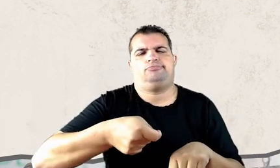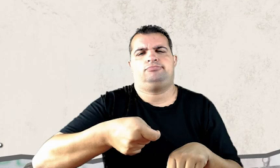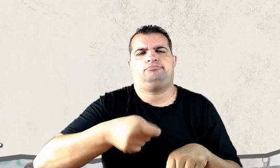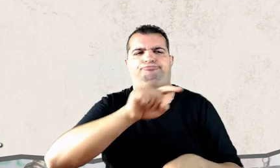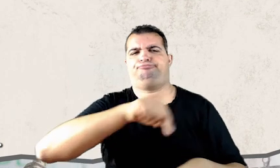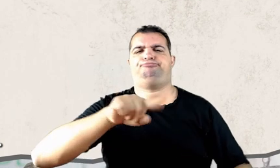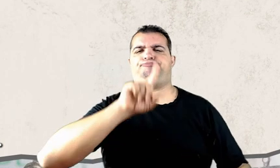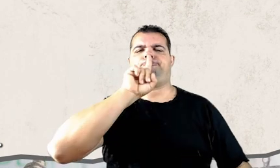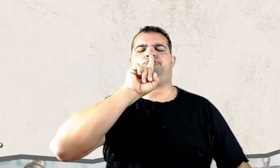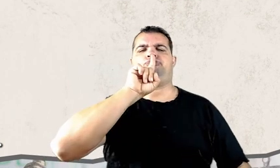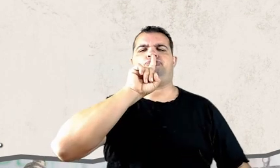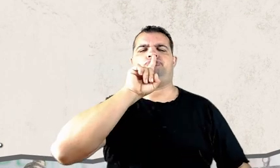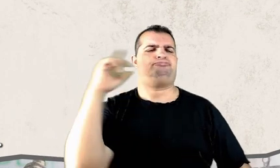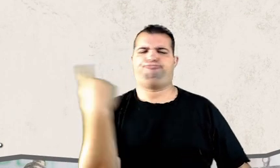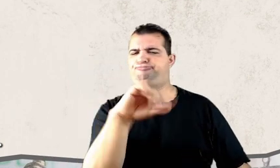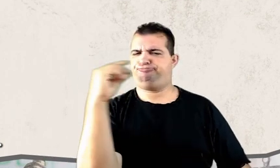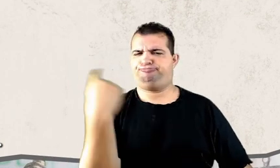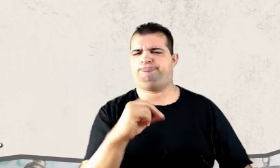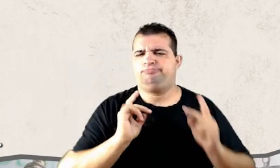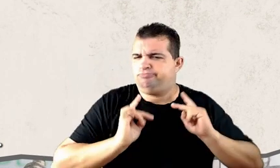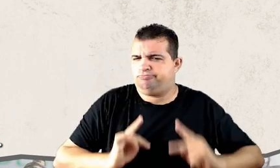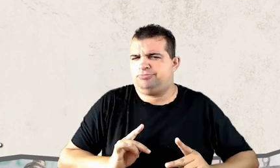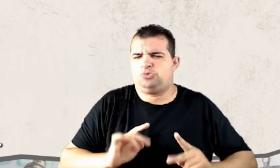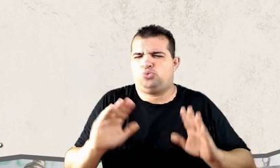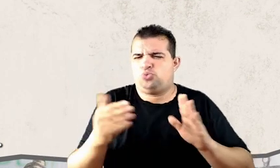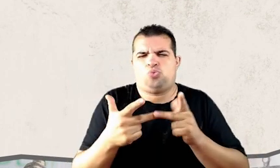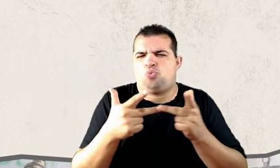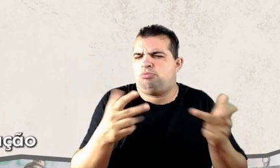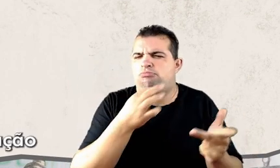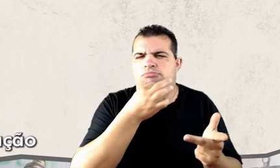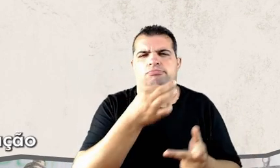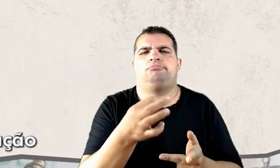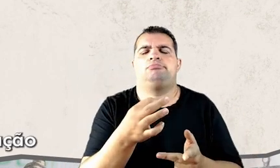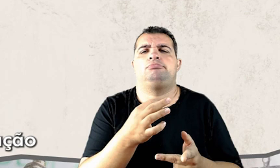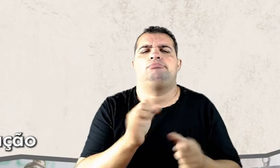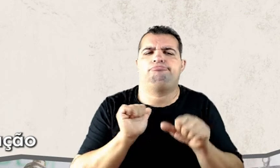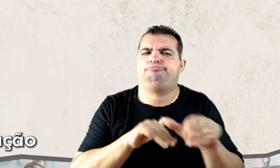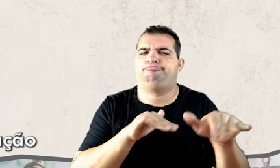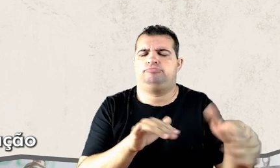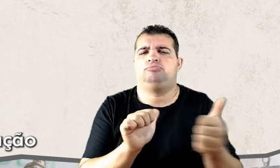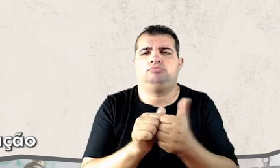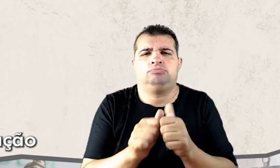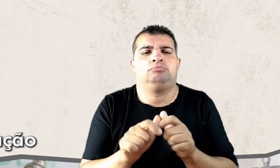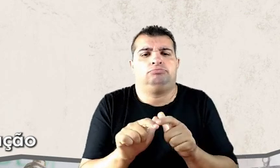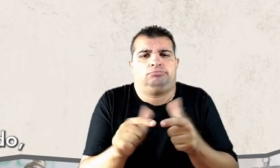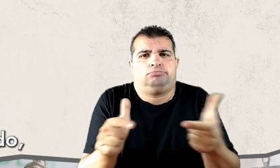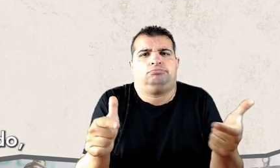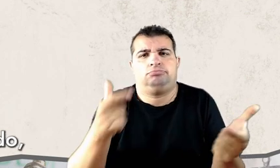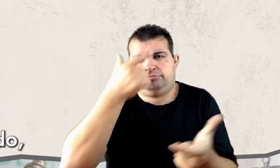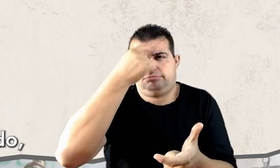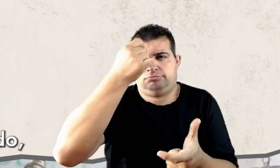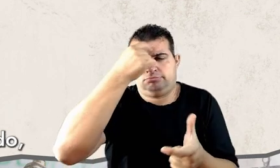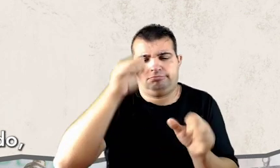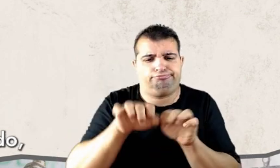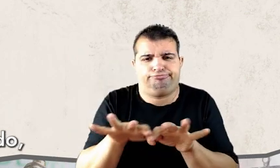repressão, de censura, de tortura e de toda a sorte de horrores. Além disso, os militares apostam na ampliação do